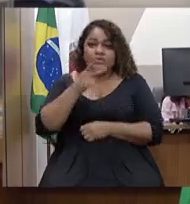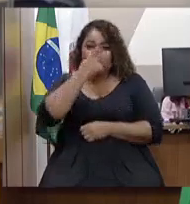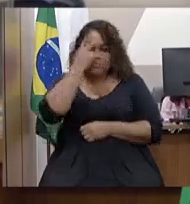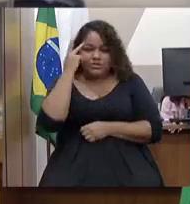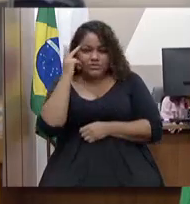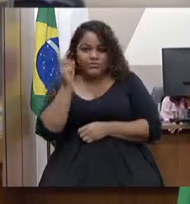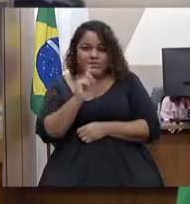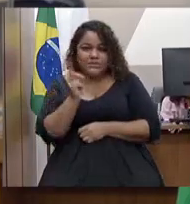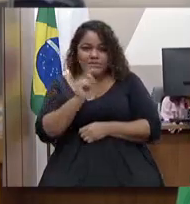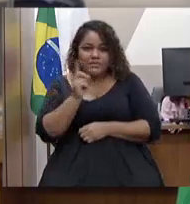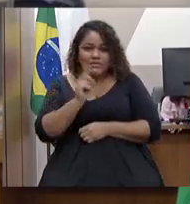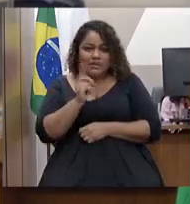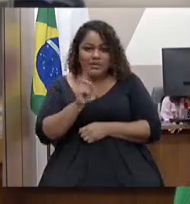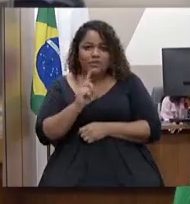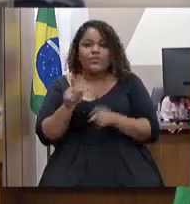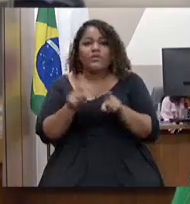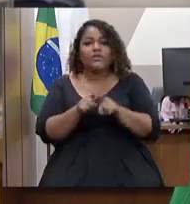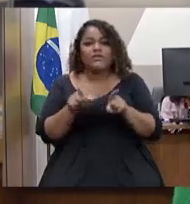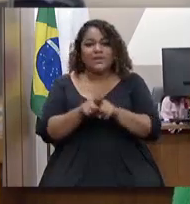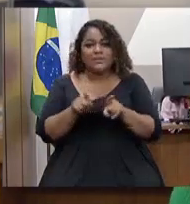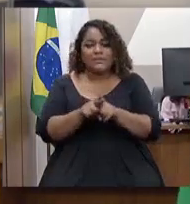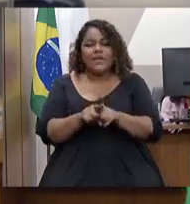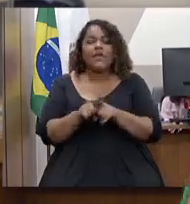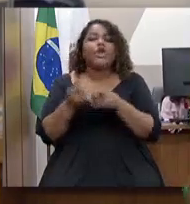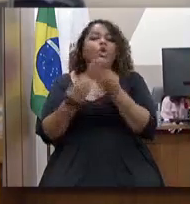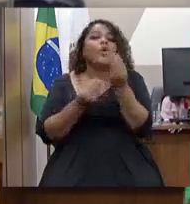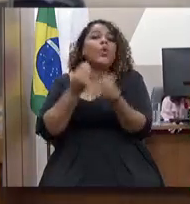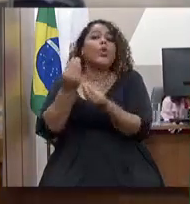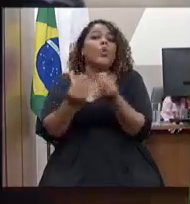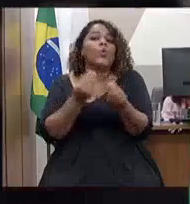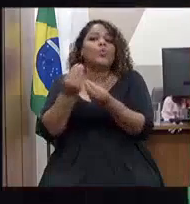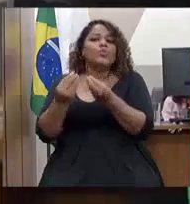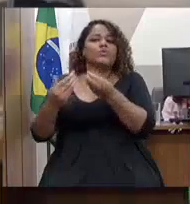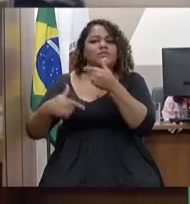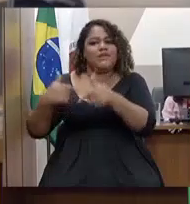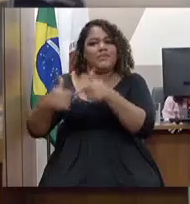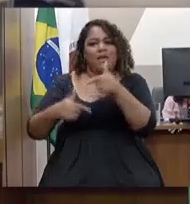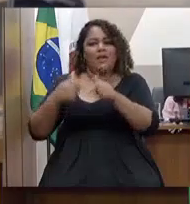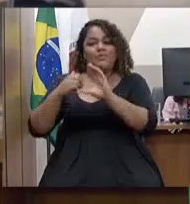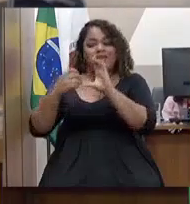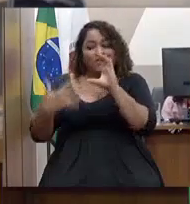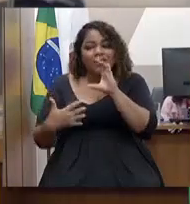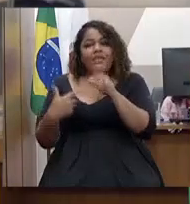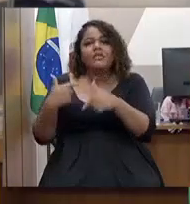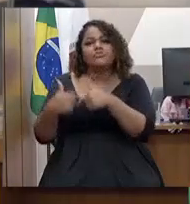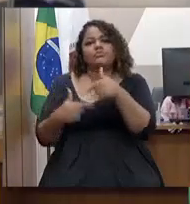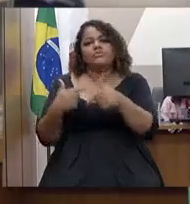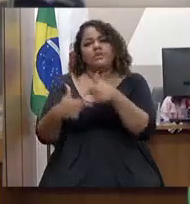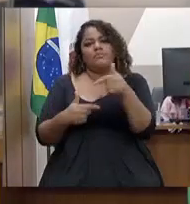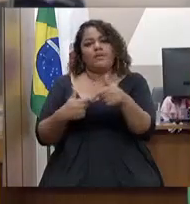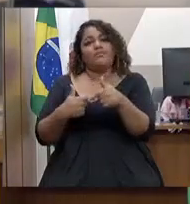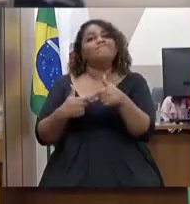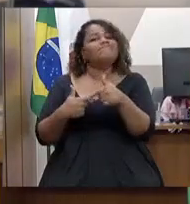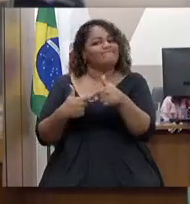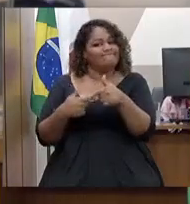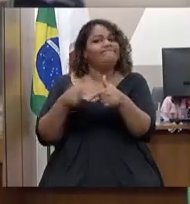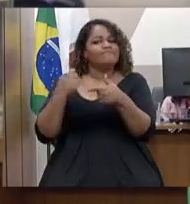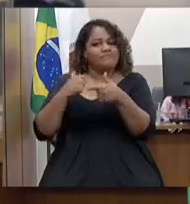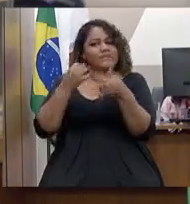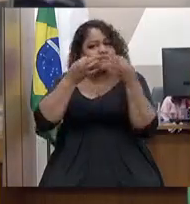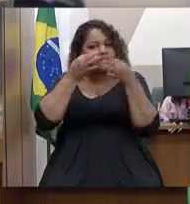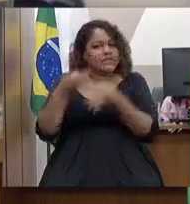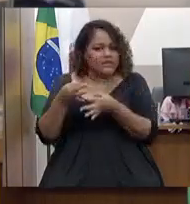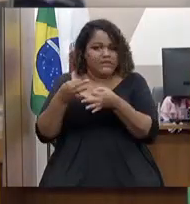a forma de trabalho e suas condições estão adoecidas e a redução da jornada de trabalho é uma